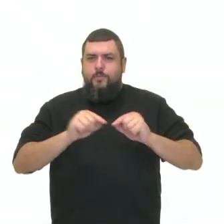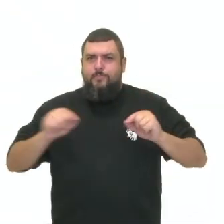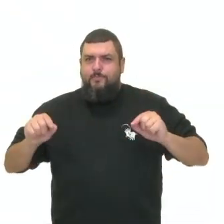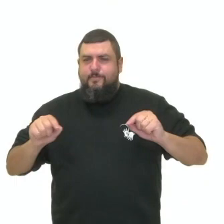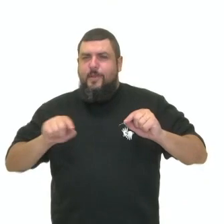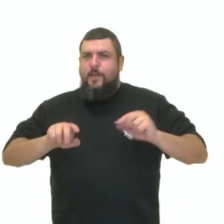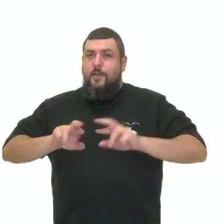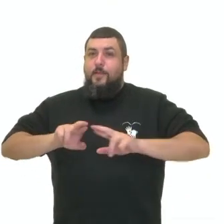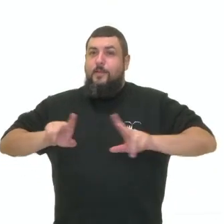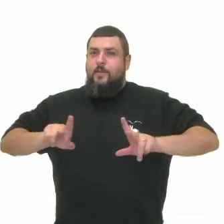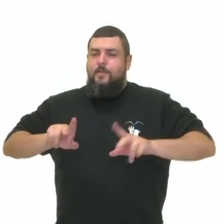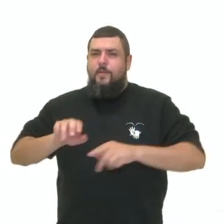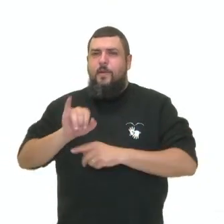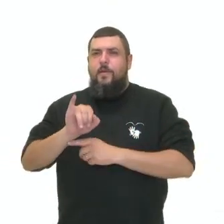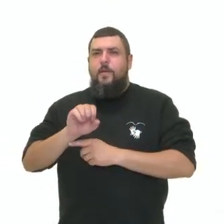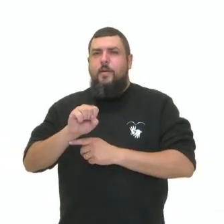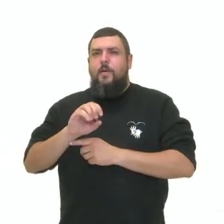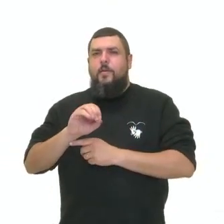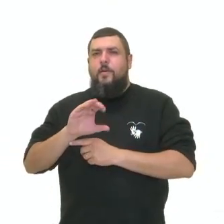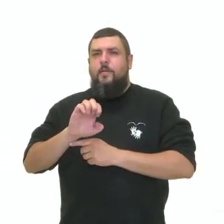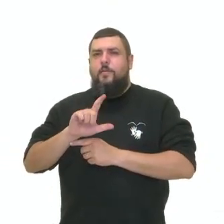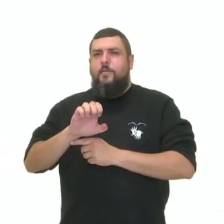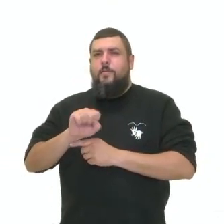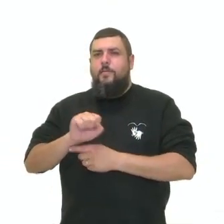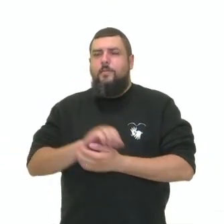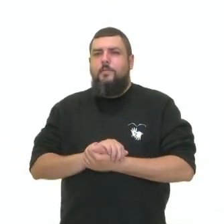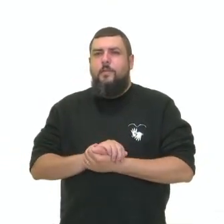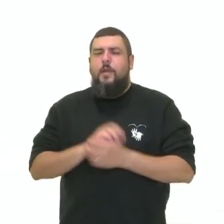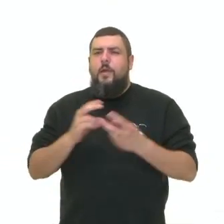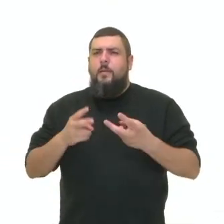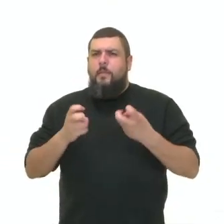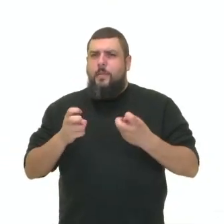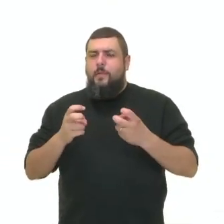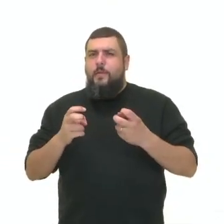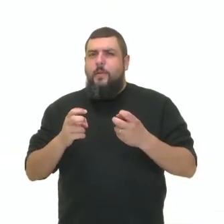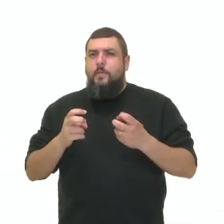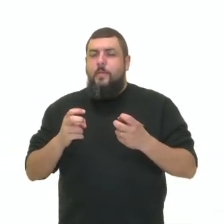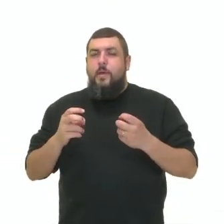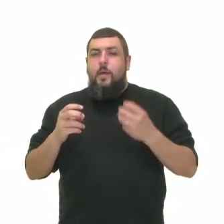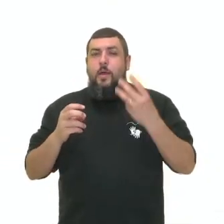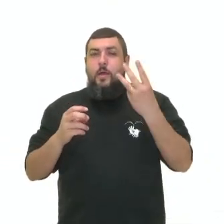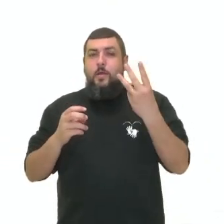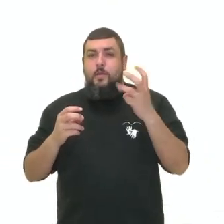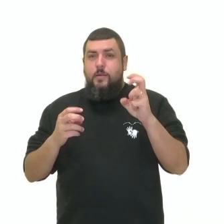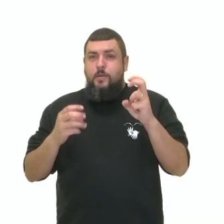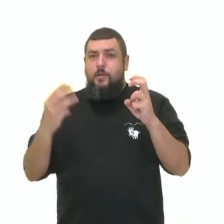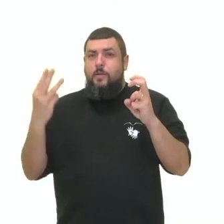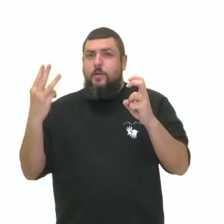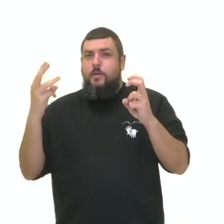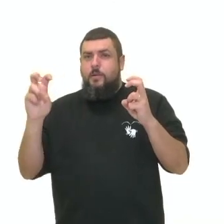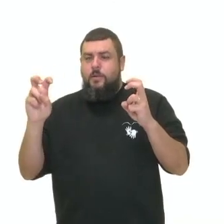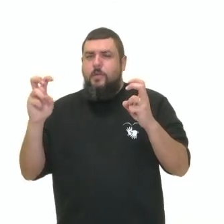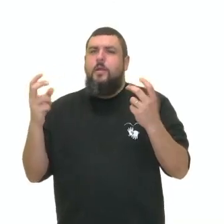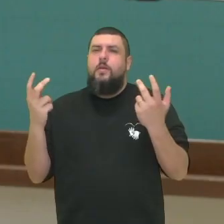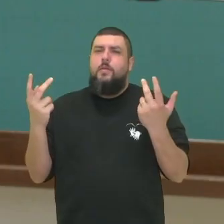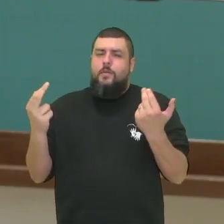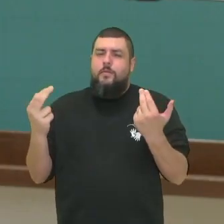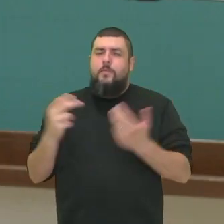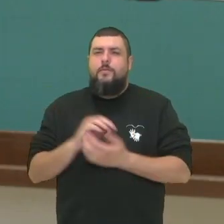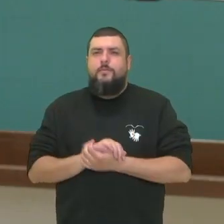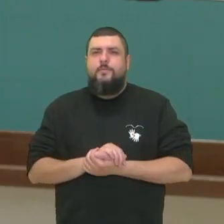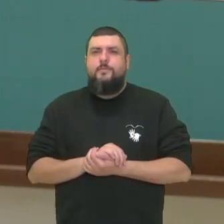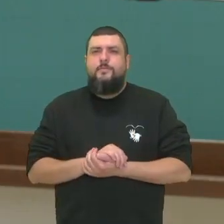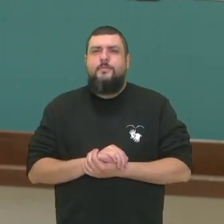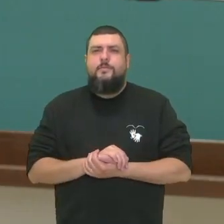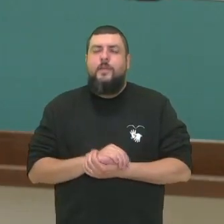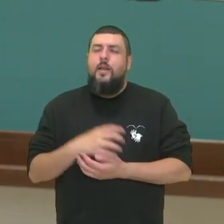chama isósceles. E observe que os ângulos 35, 35 também são iguais. Então, como eu falei, é uma característica do triângulo isósceles,